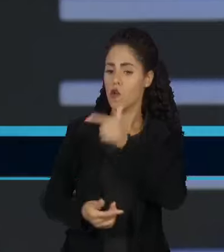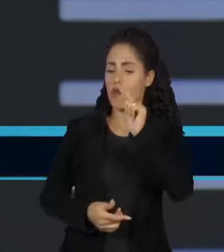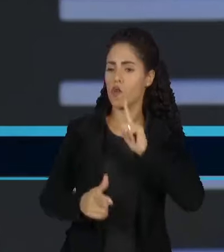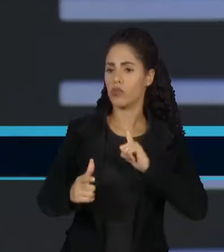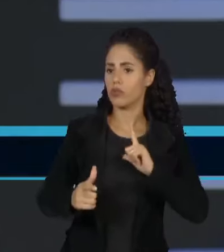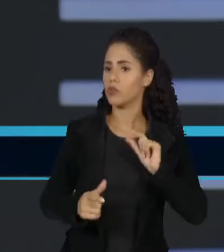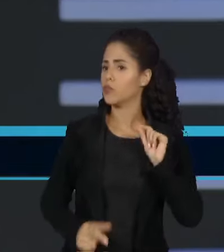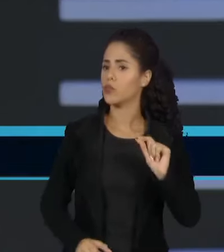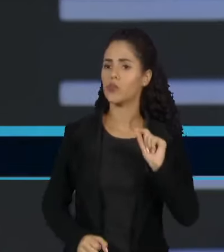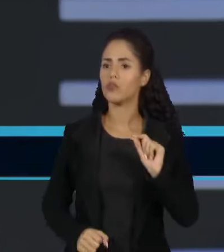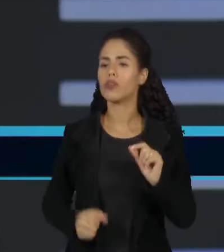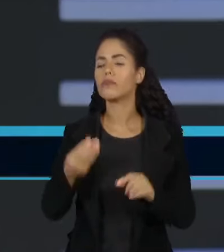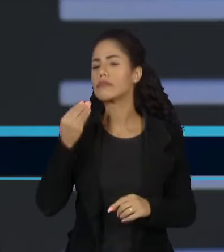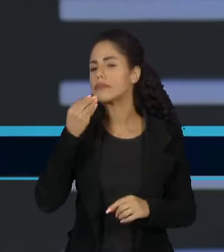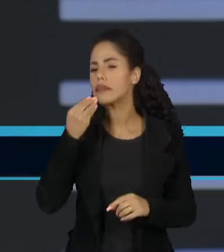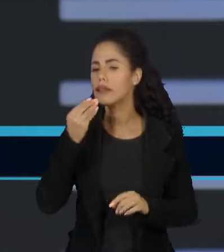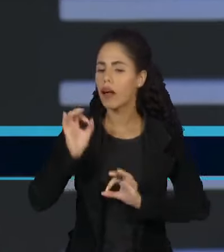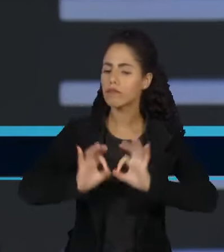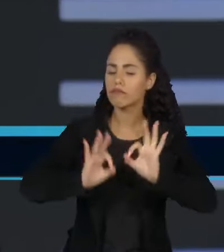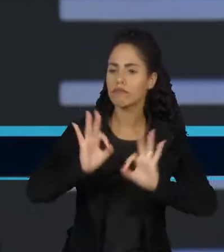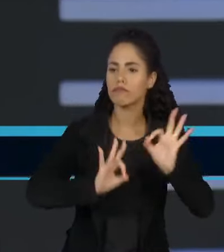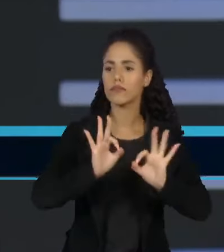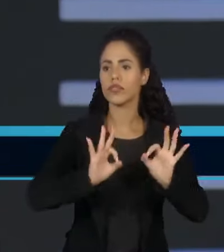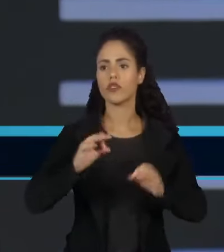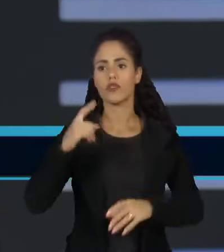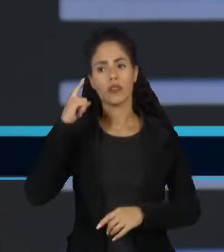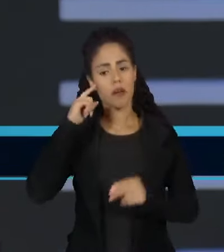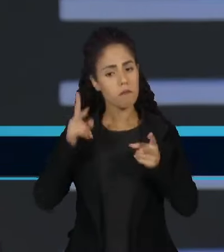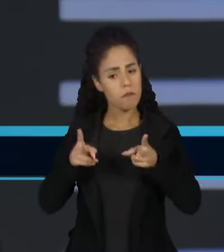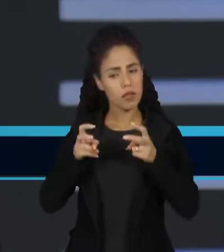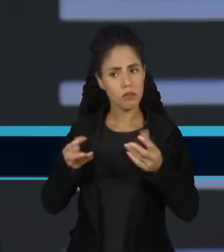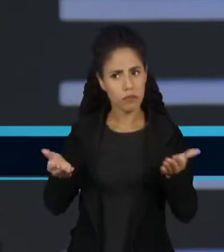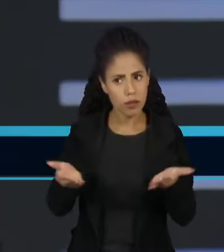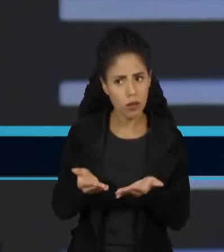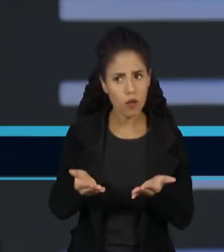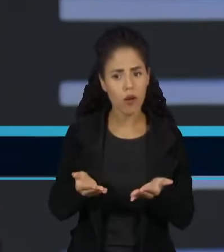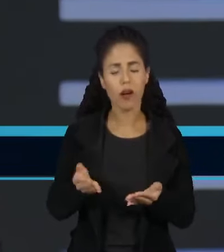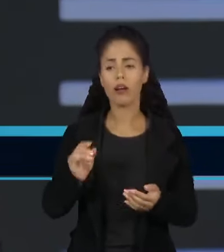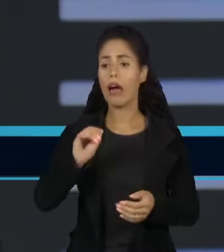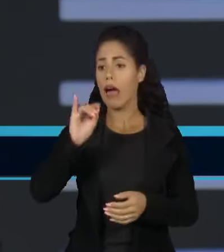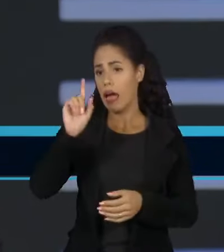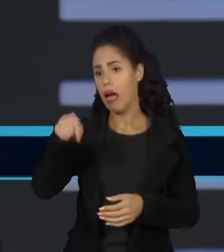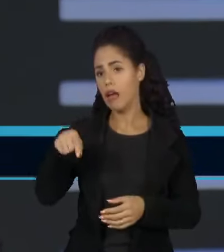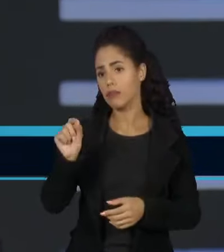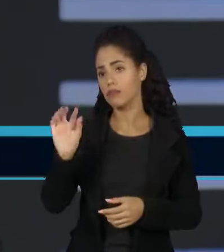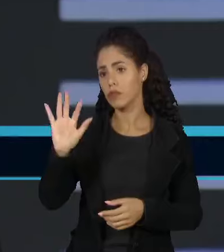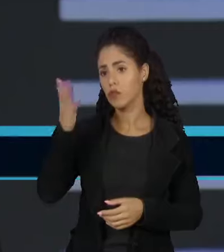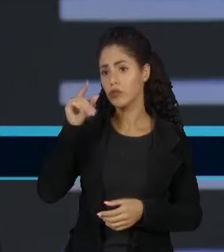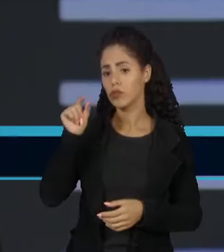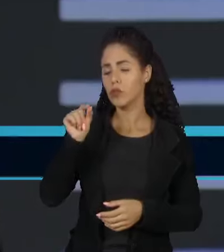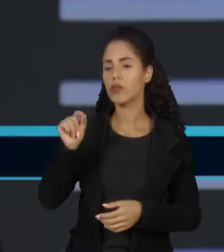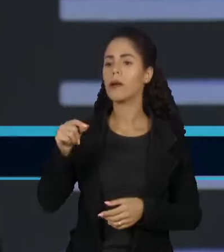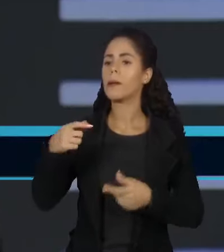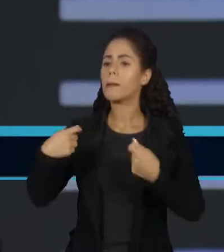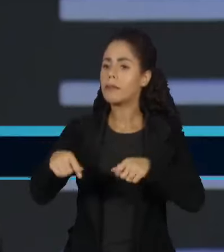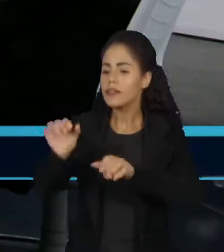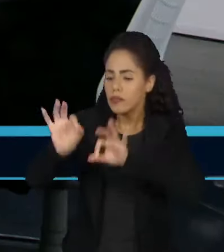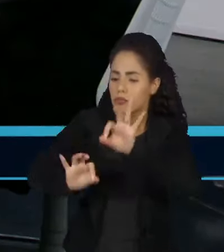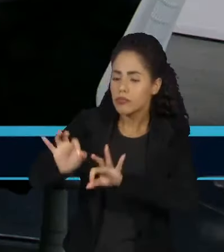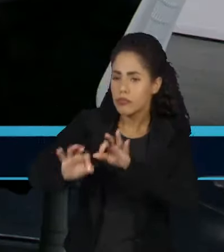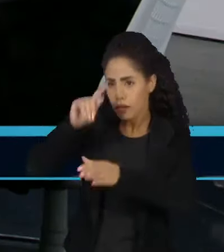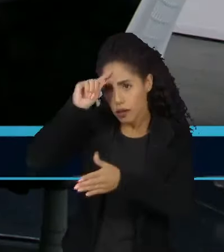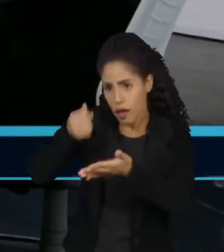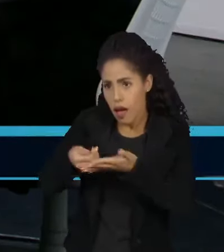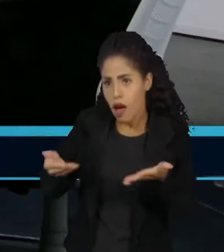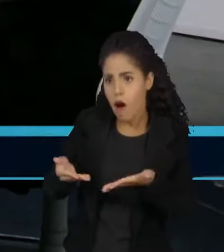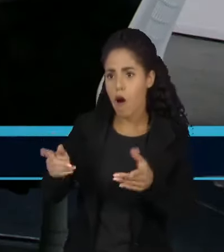que é um pouco mais estrutural, né? O que a gente está vendo, se isso é uma tendência, e parece que é uma tendência, isso tem que impactar decisões do ponto de